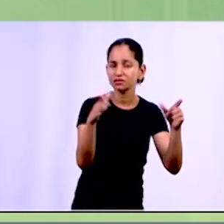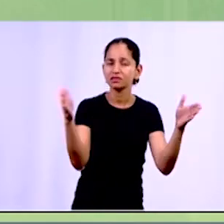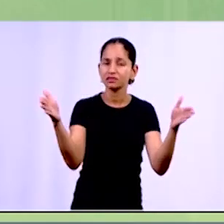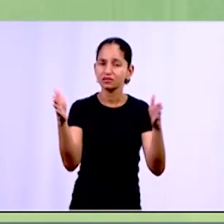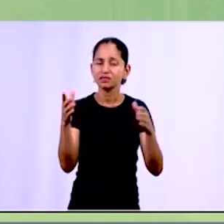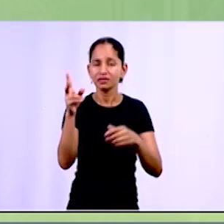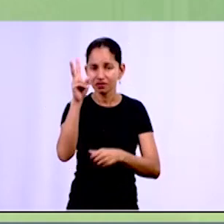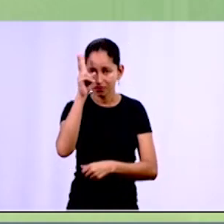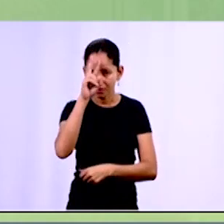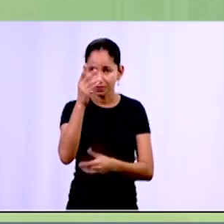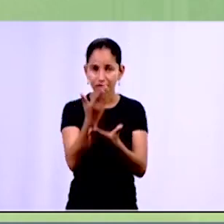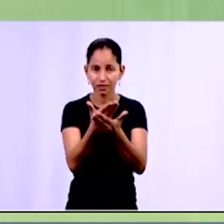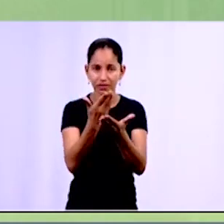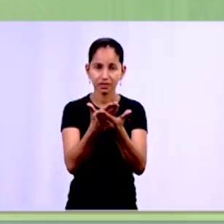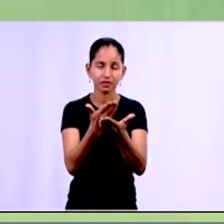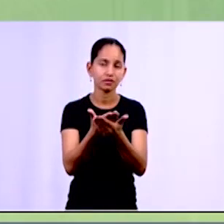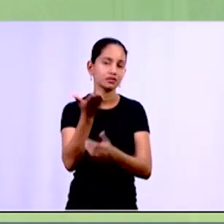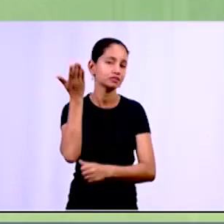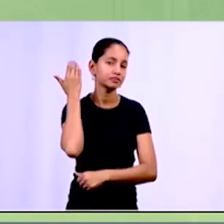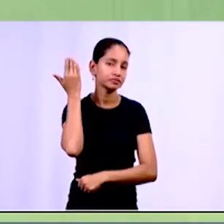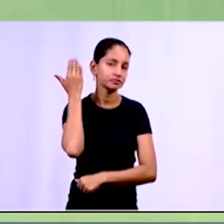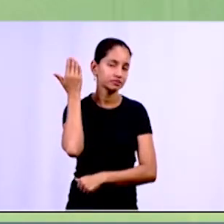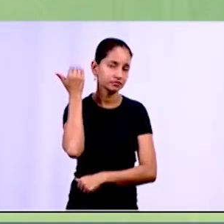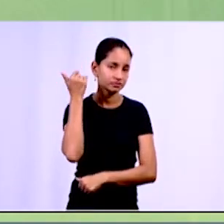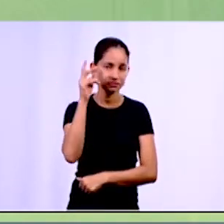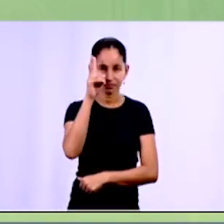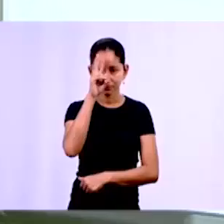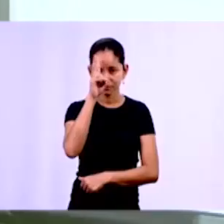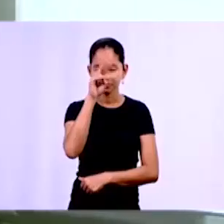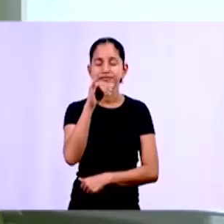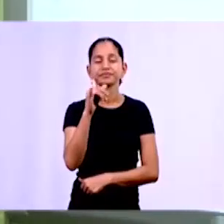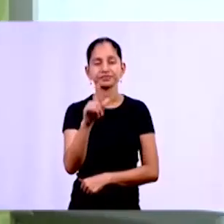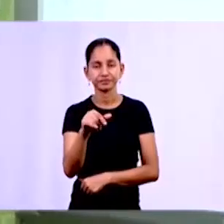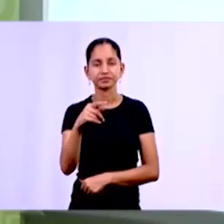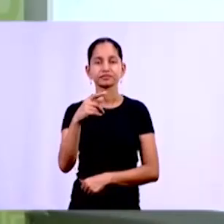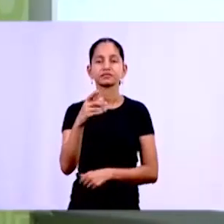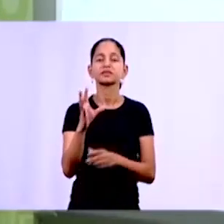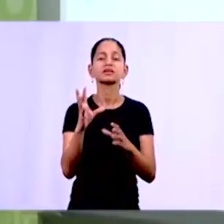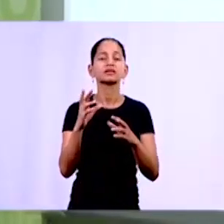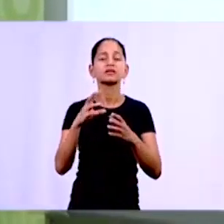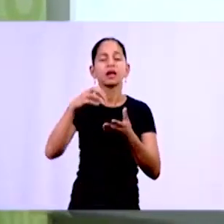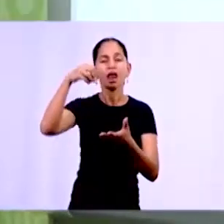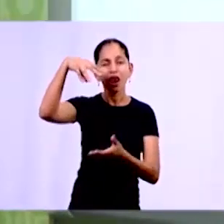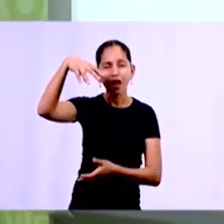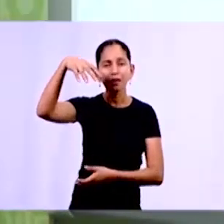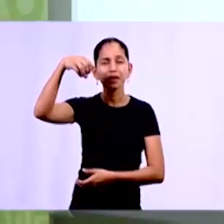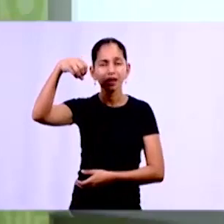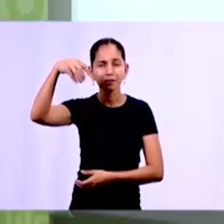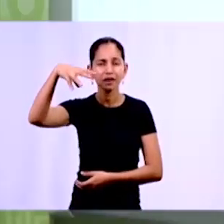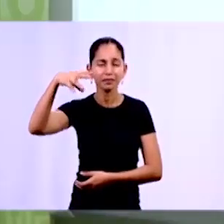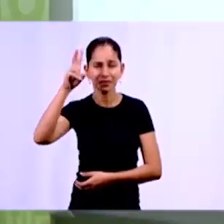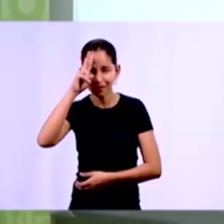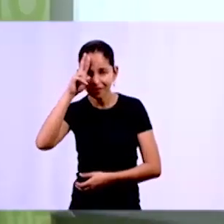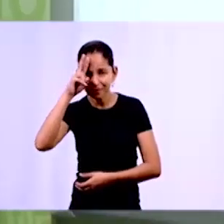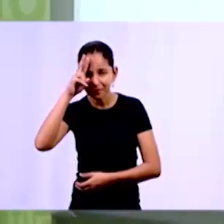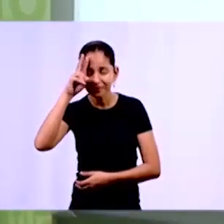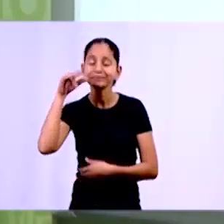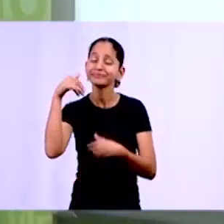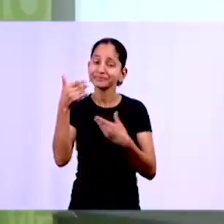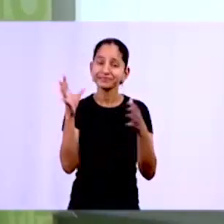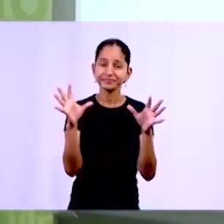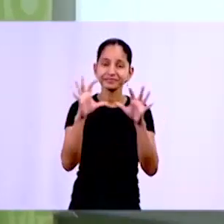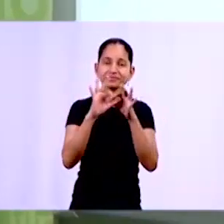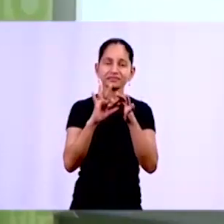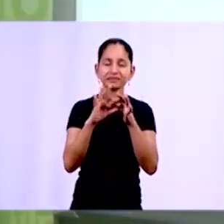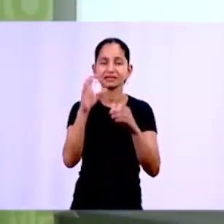Se lembram da aula passada, gente, que eu falei que o processador é composto de várias lâmpadas, né, aquelas que acendem e apagam, que definem